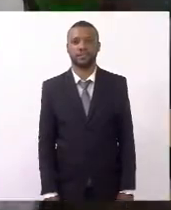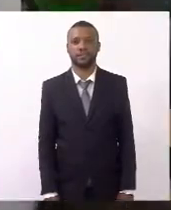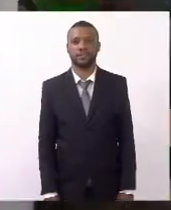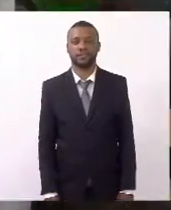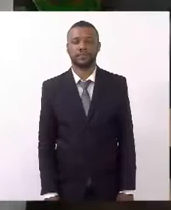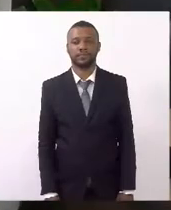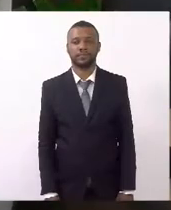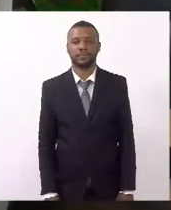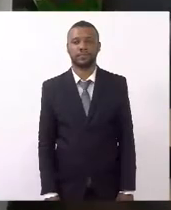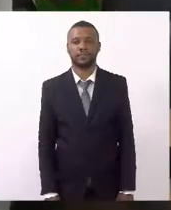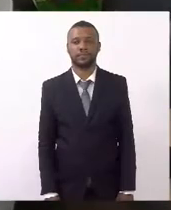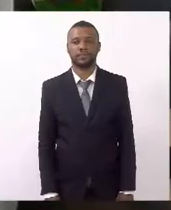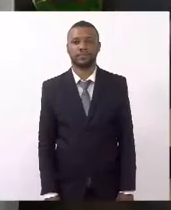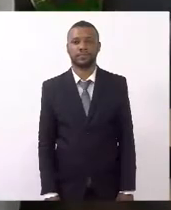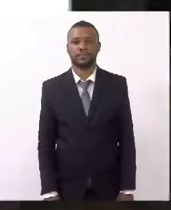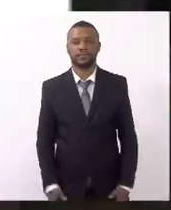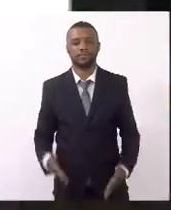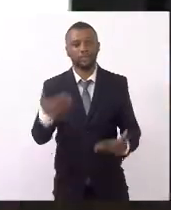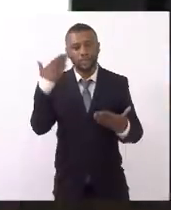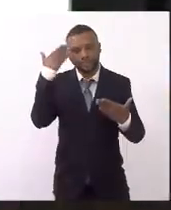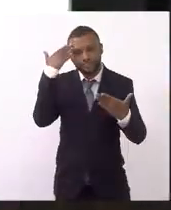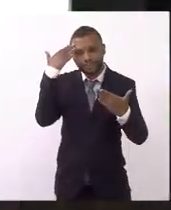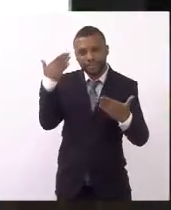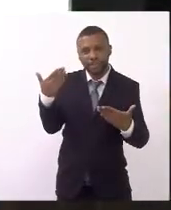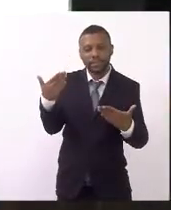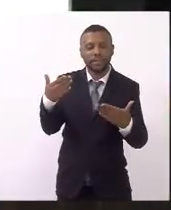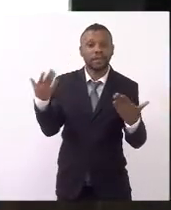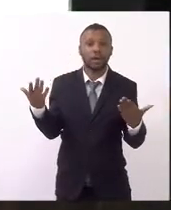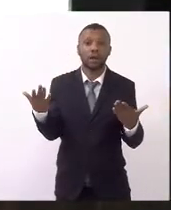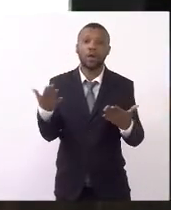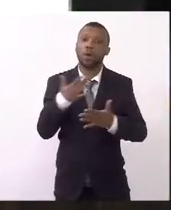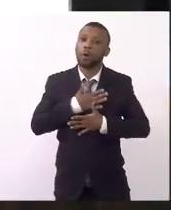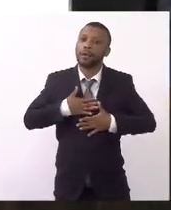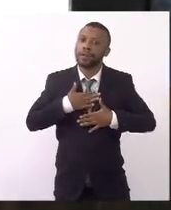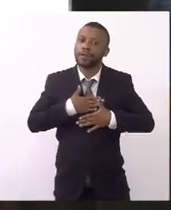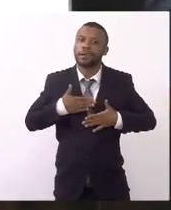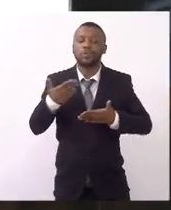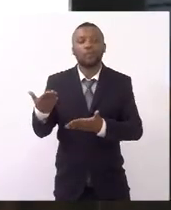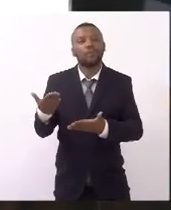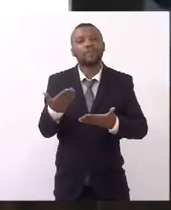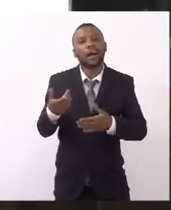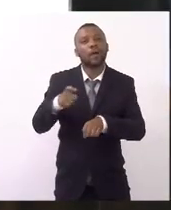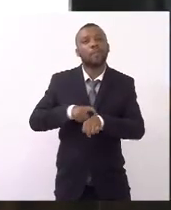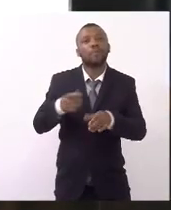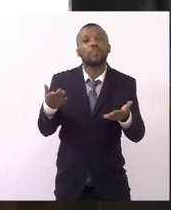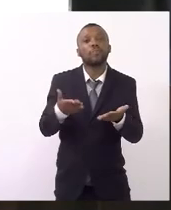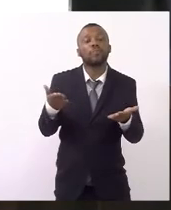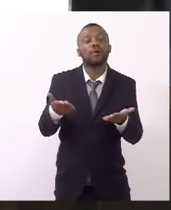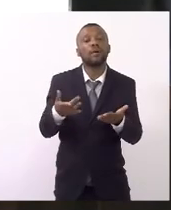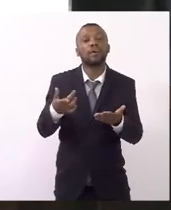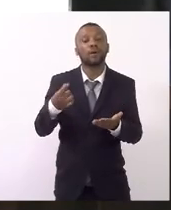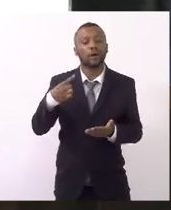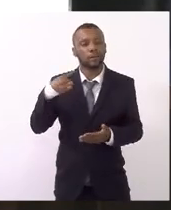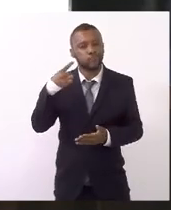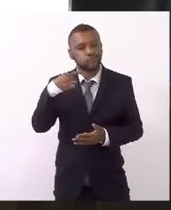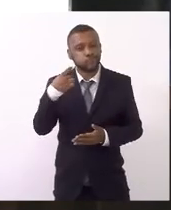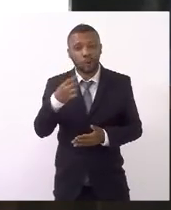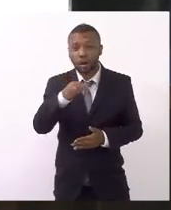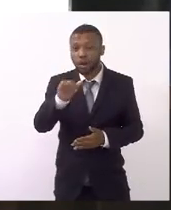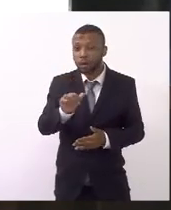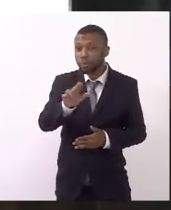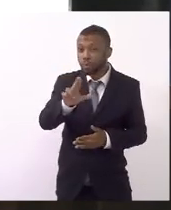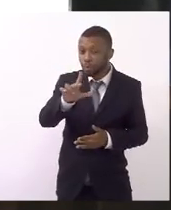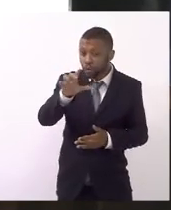é muito obrigada gostaria de convidar agora o Dr Júlio José Araújo